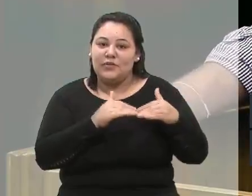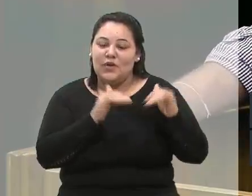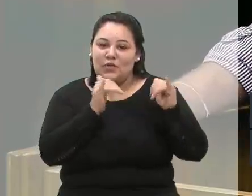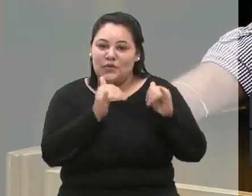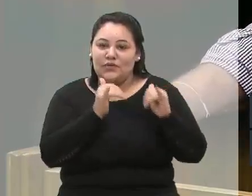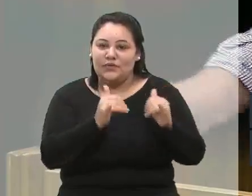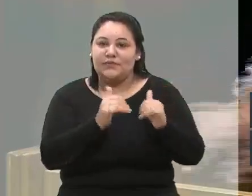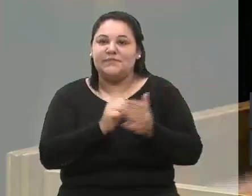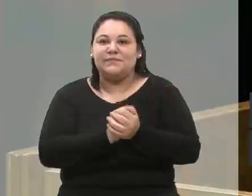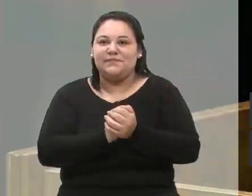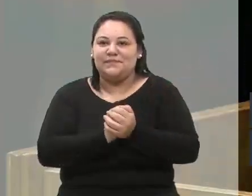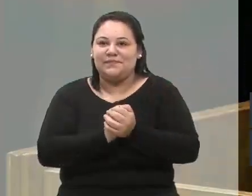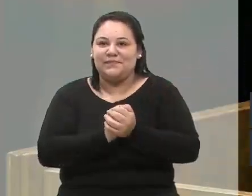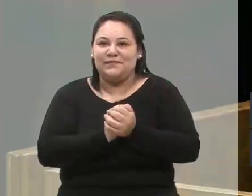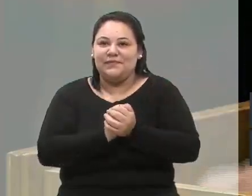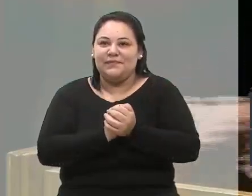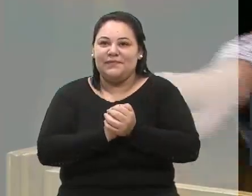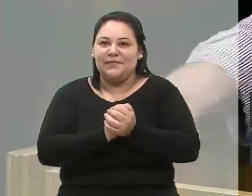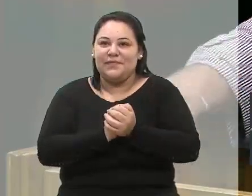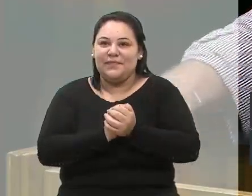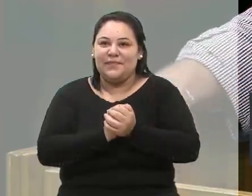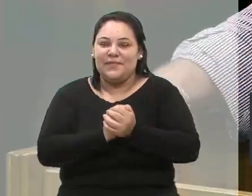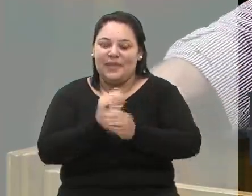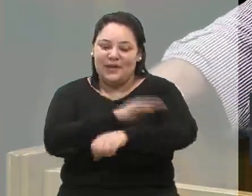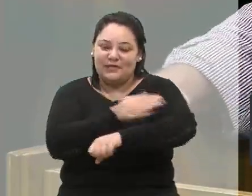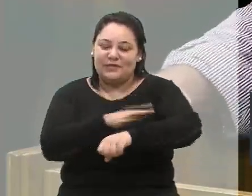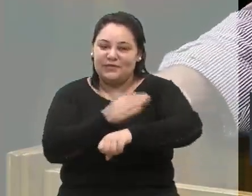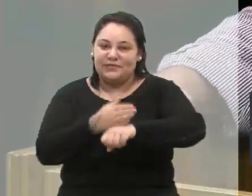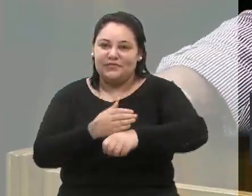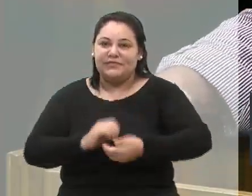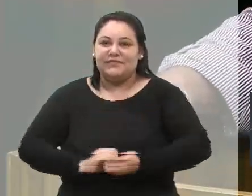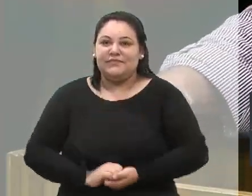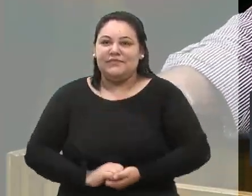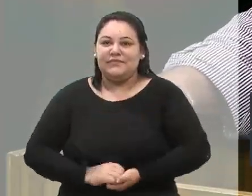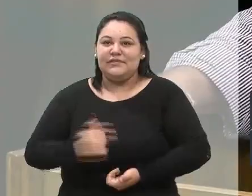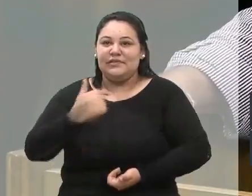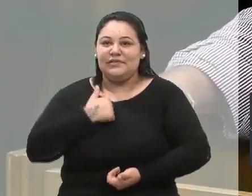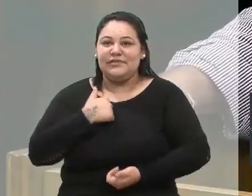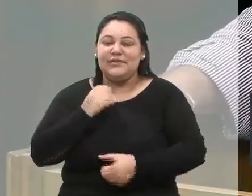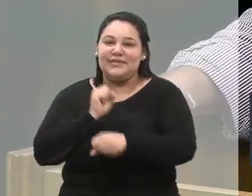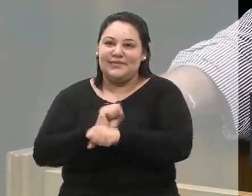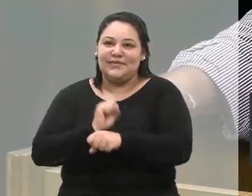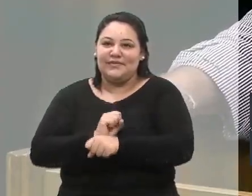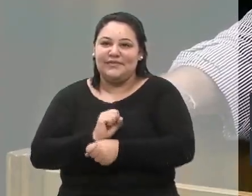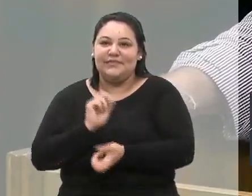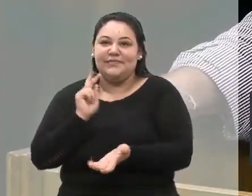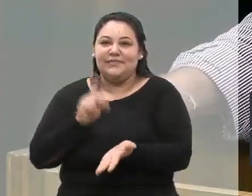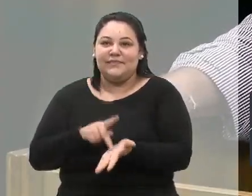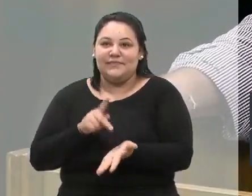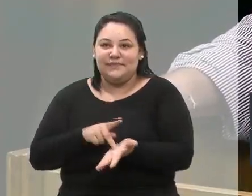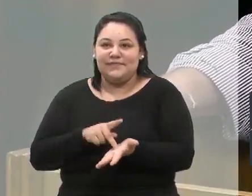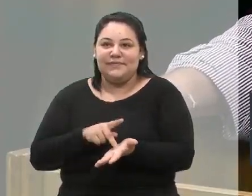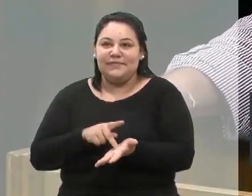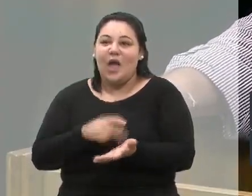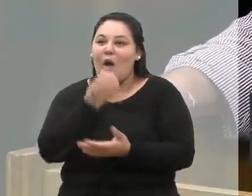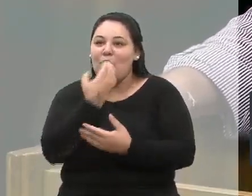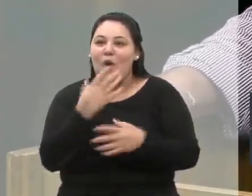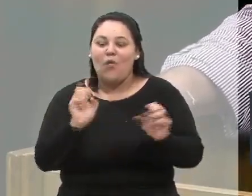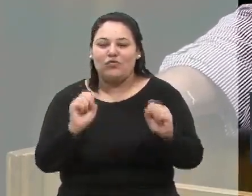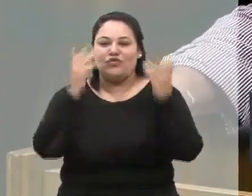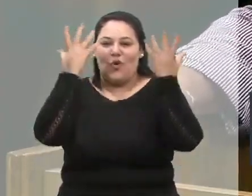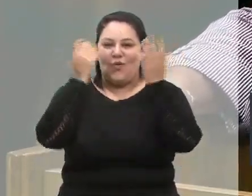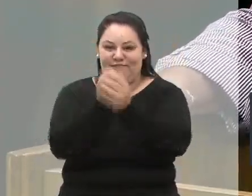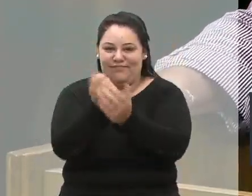coletivo gratuito para levar essas pessoas lá. Então, espero que seja um bom show